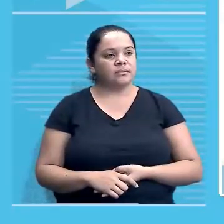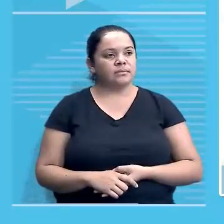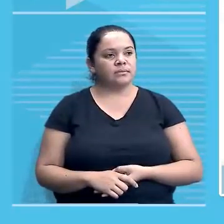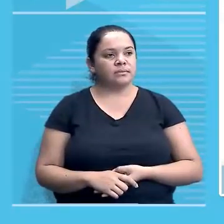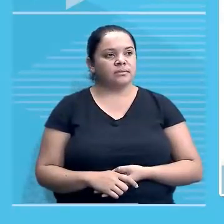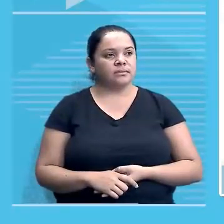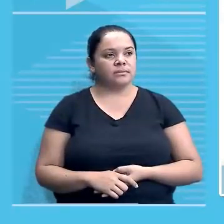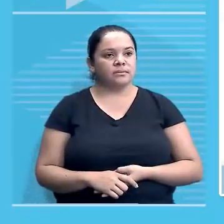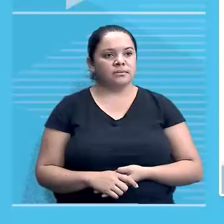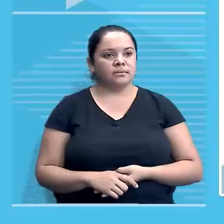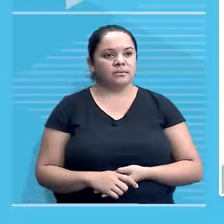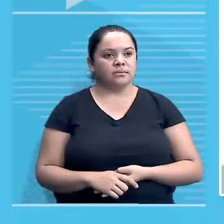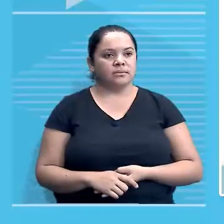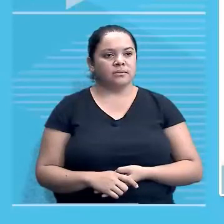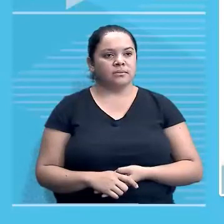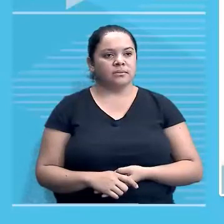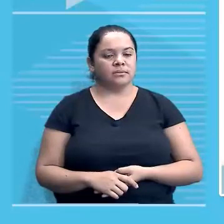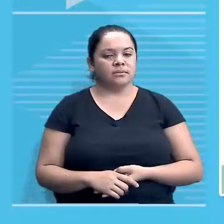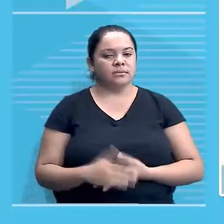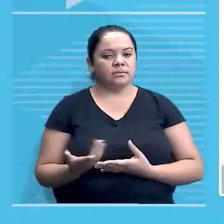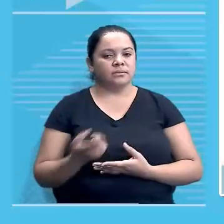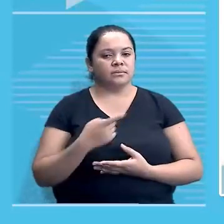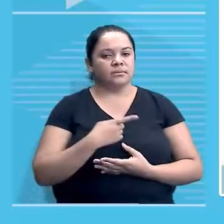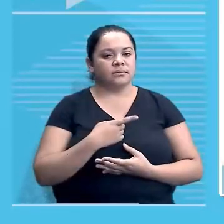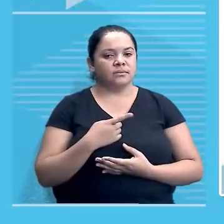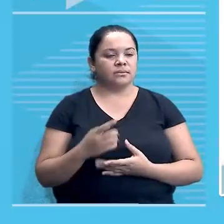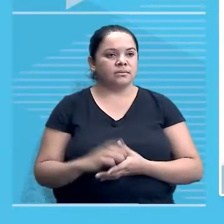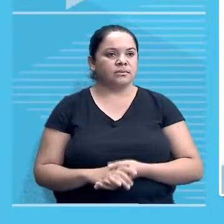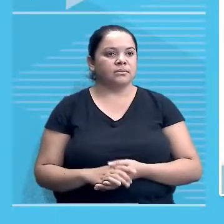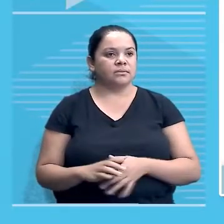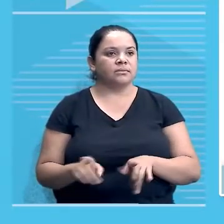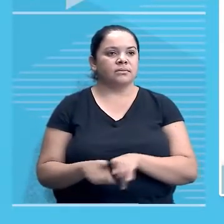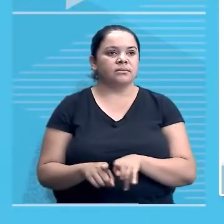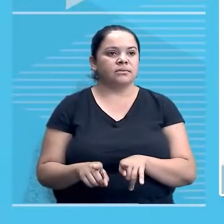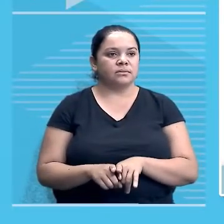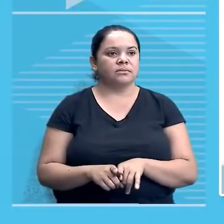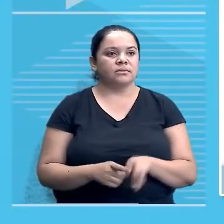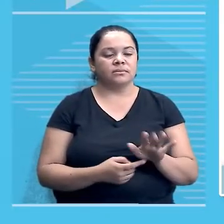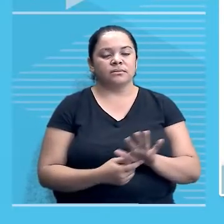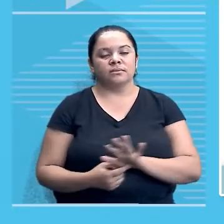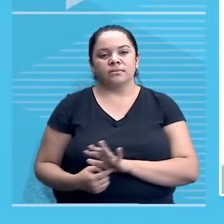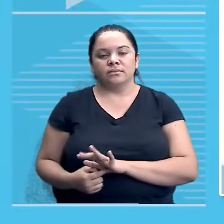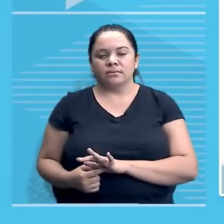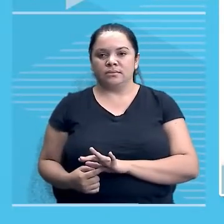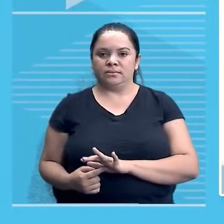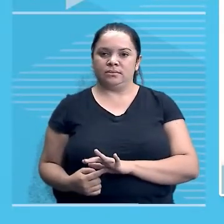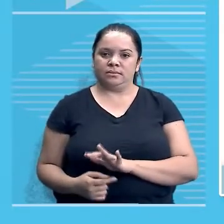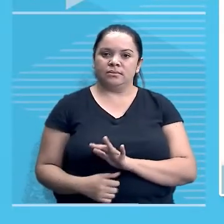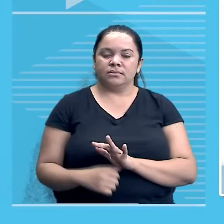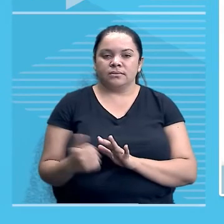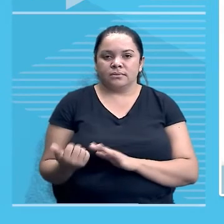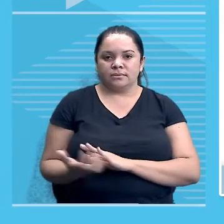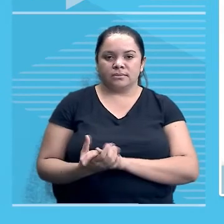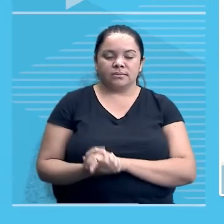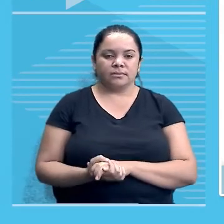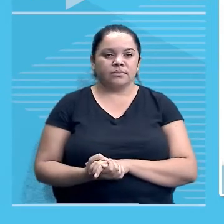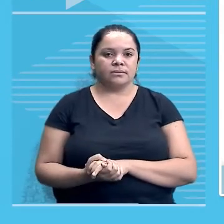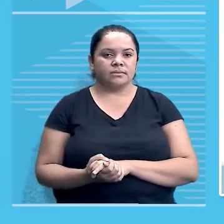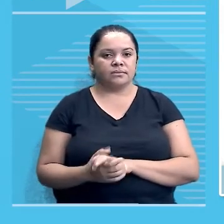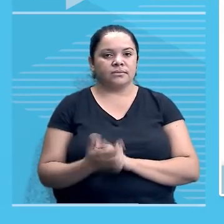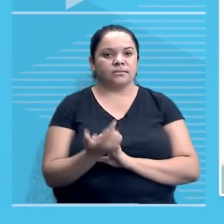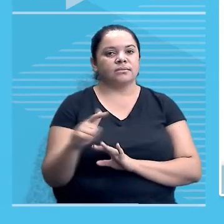tá? Essa daqui também vou estar trabalhando primeiro. E aí, nas